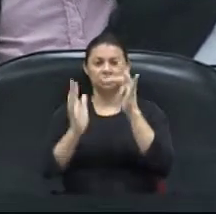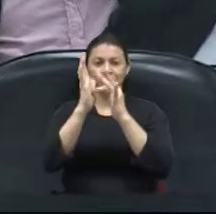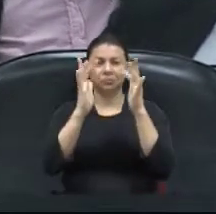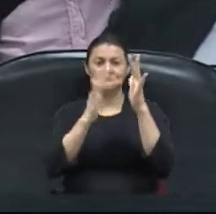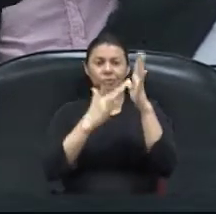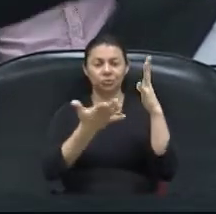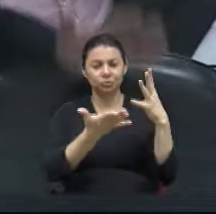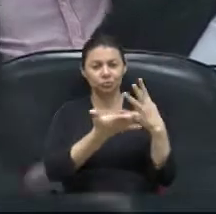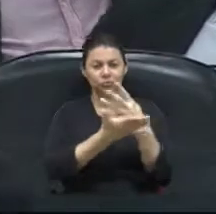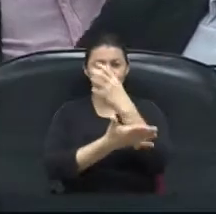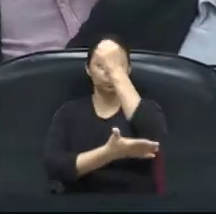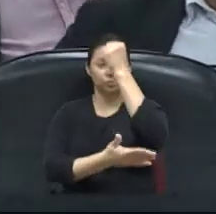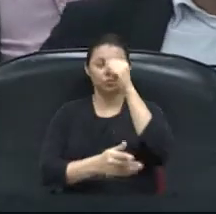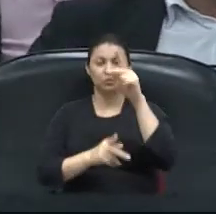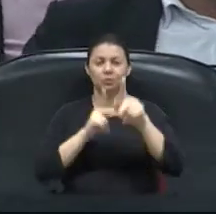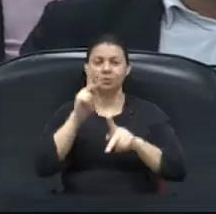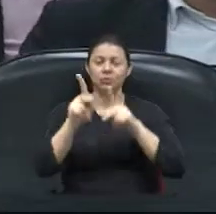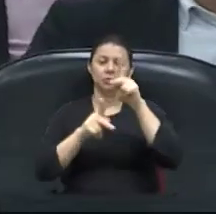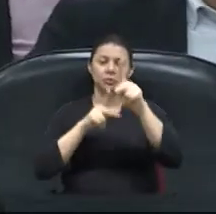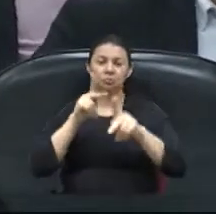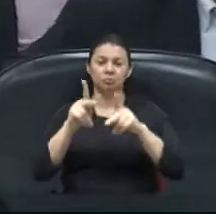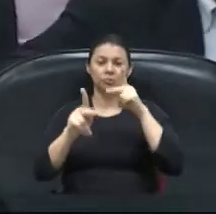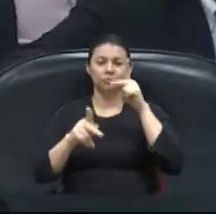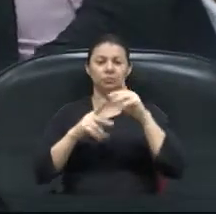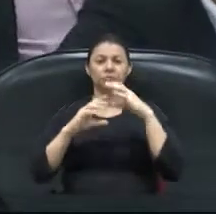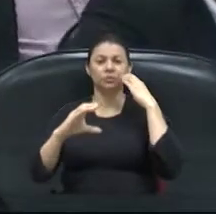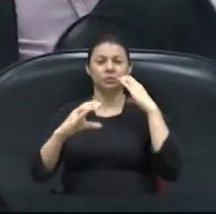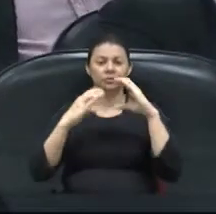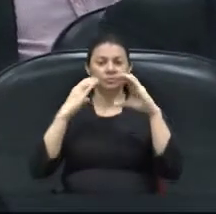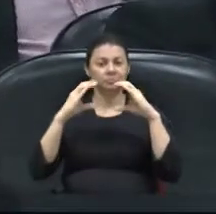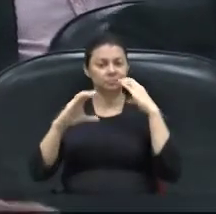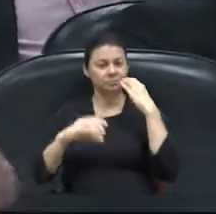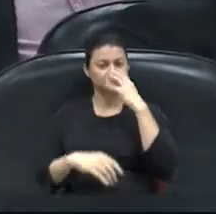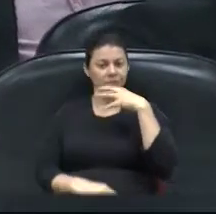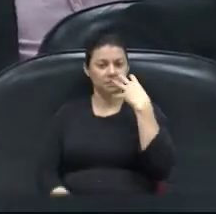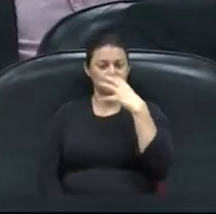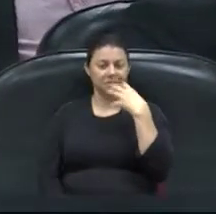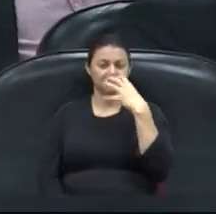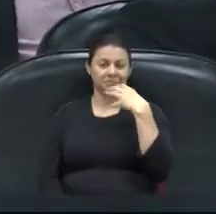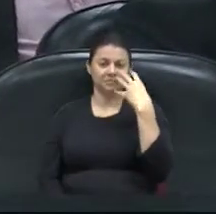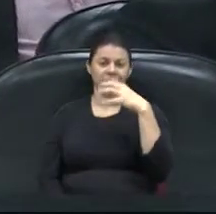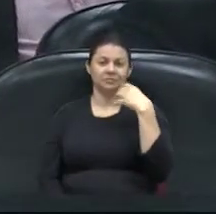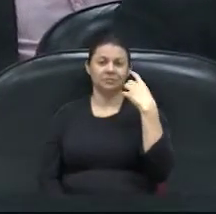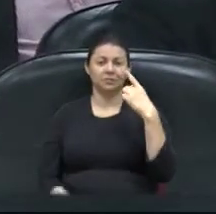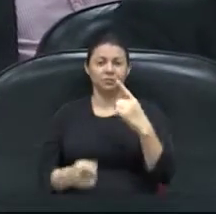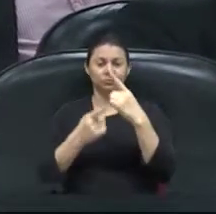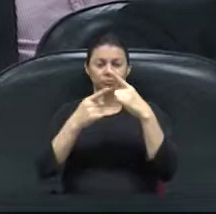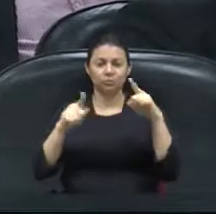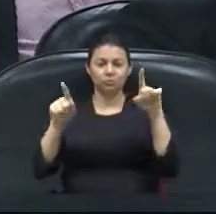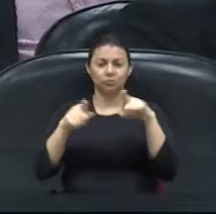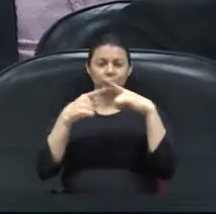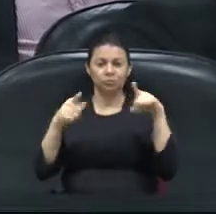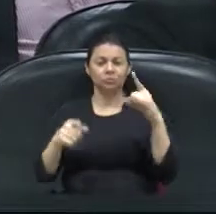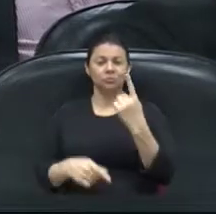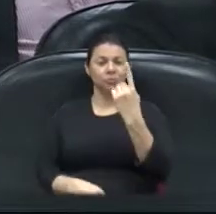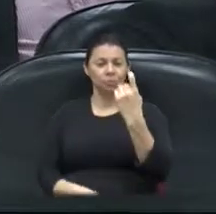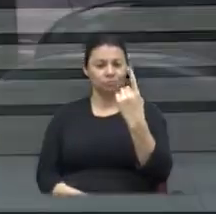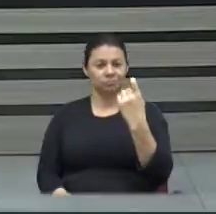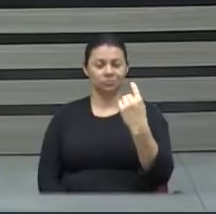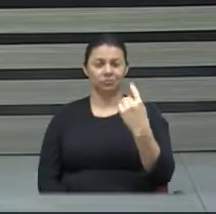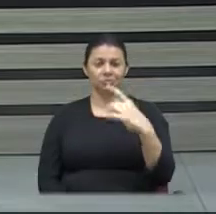cantaremos no único coral todos juntos e vamos ter o prazer de dizer que só o senhor é deus obrigado